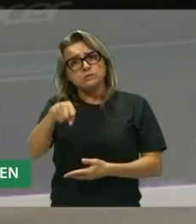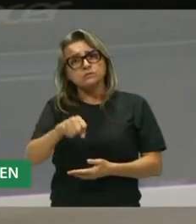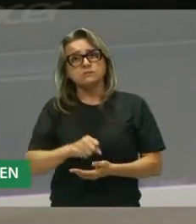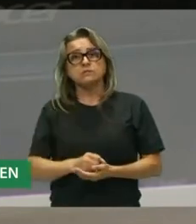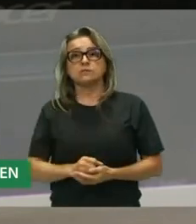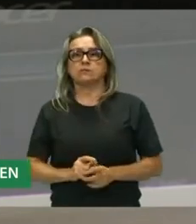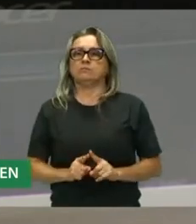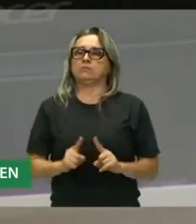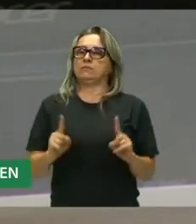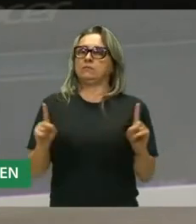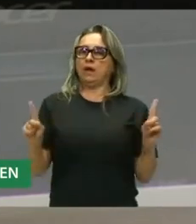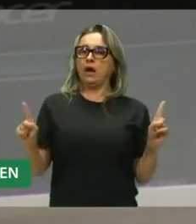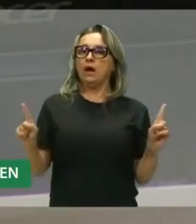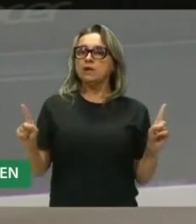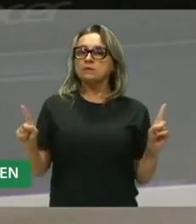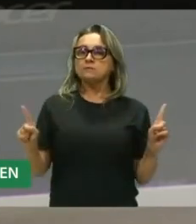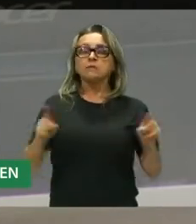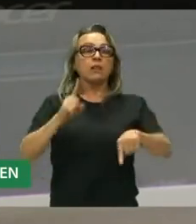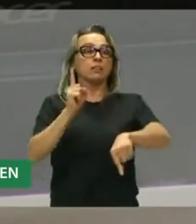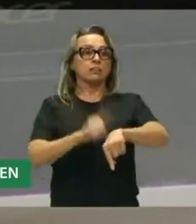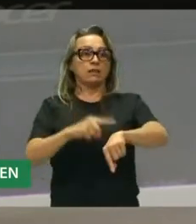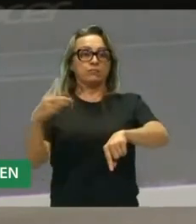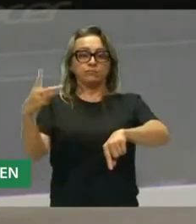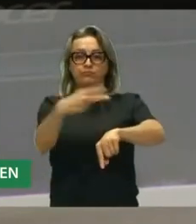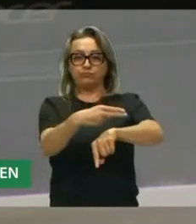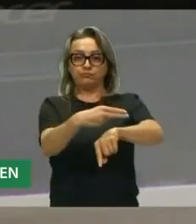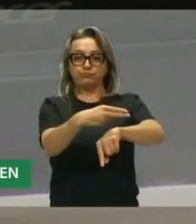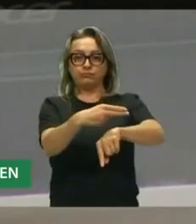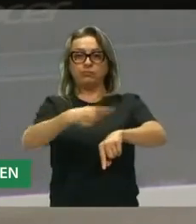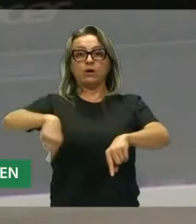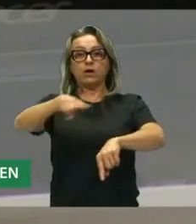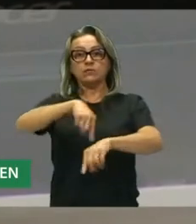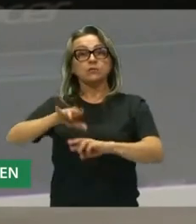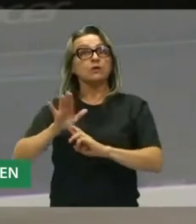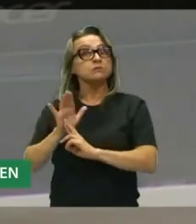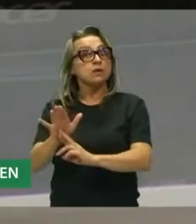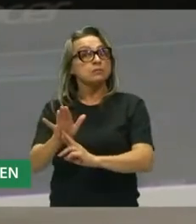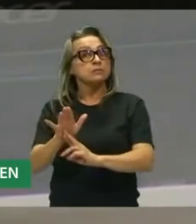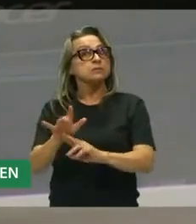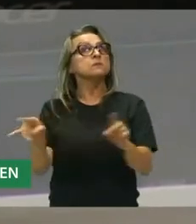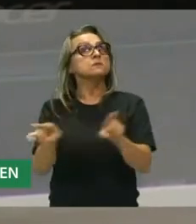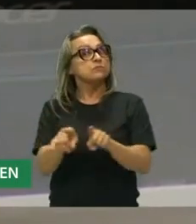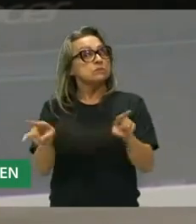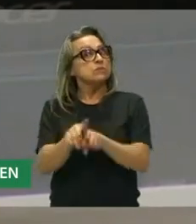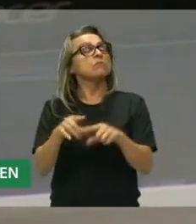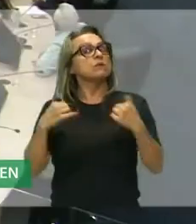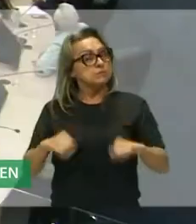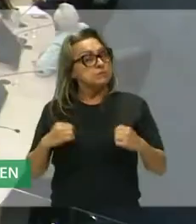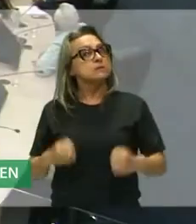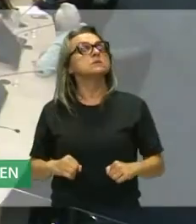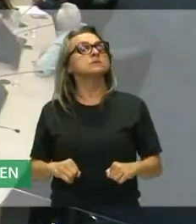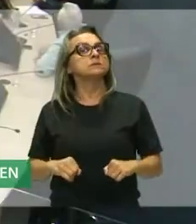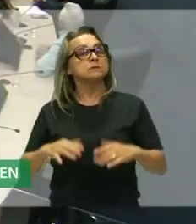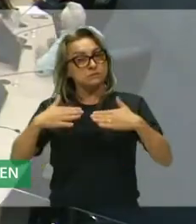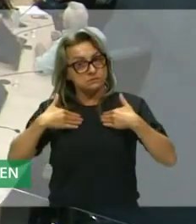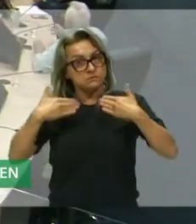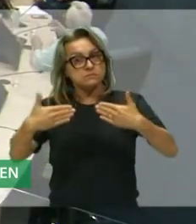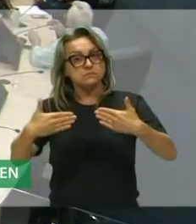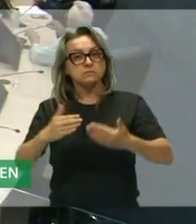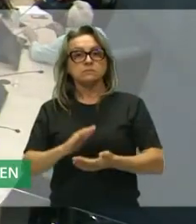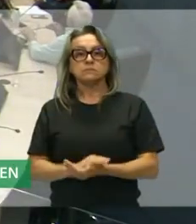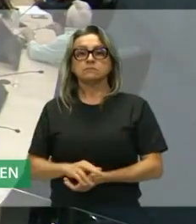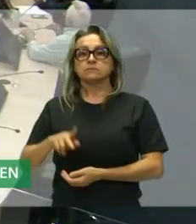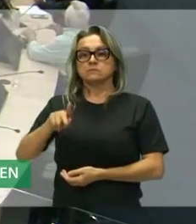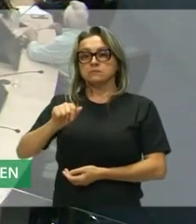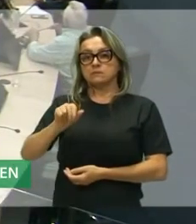Agora, a nossa representação, ela também não pode se omitir. Senhor Paulo Sabatsky,